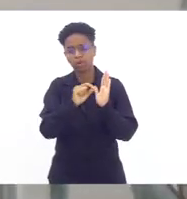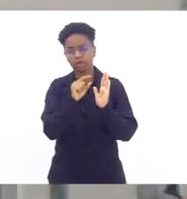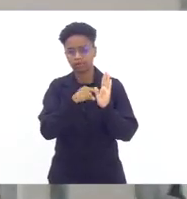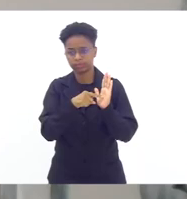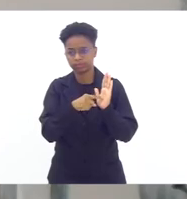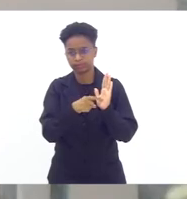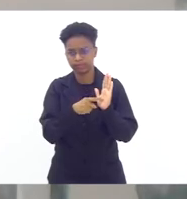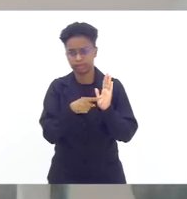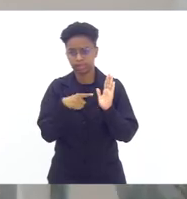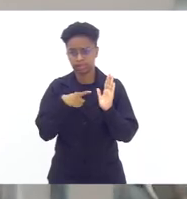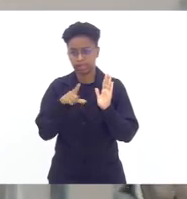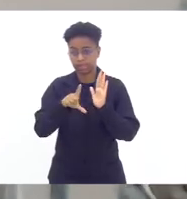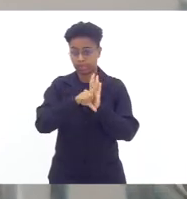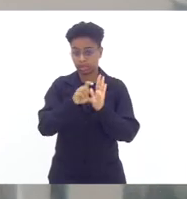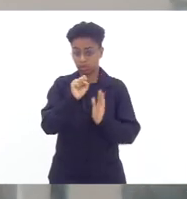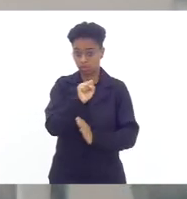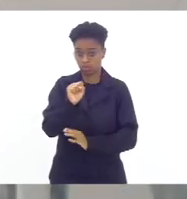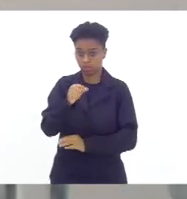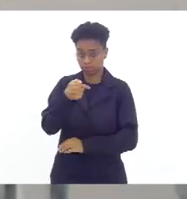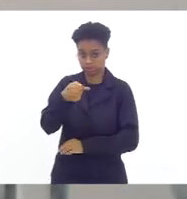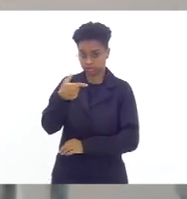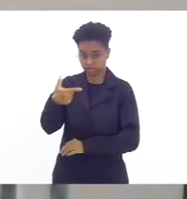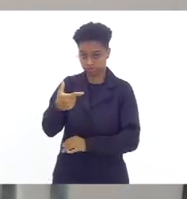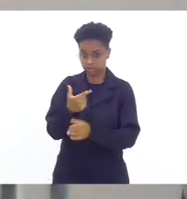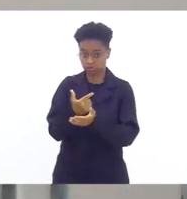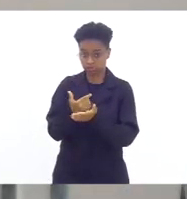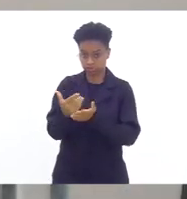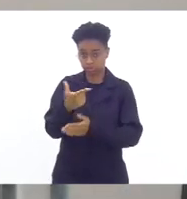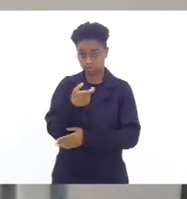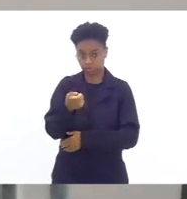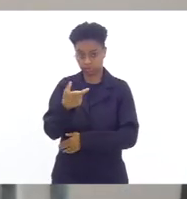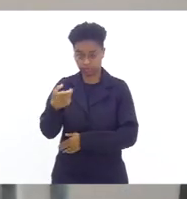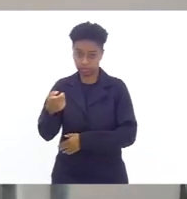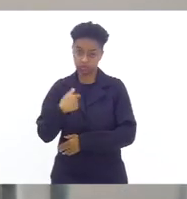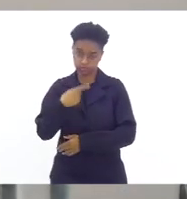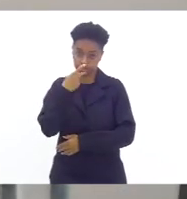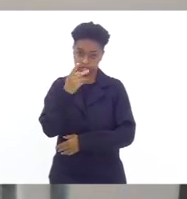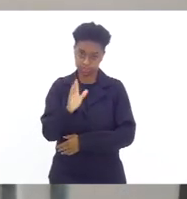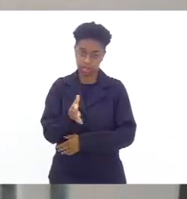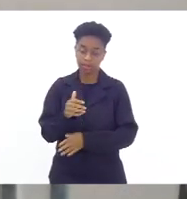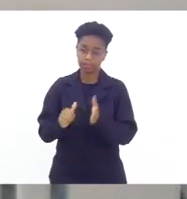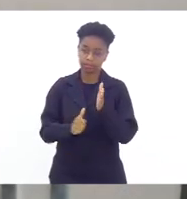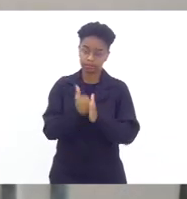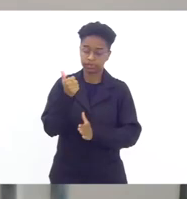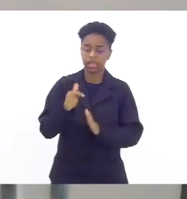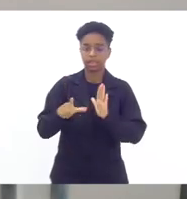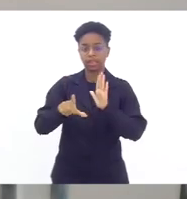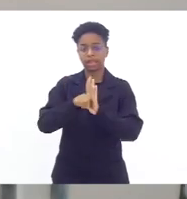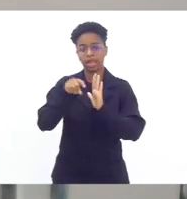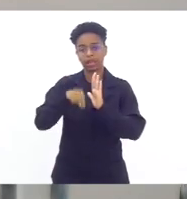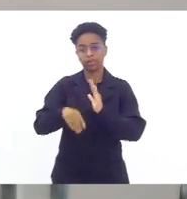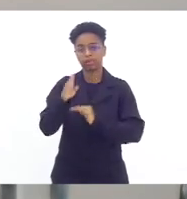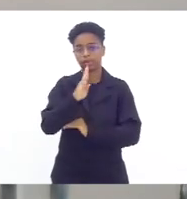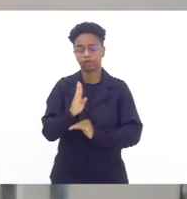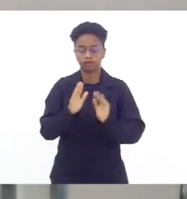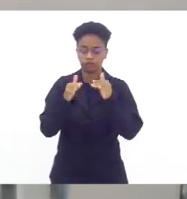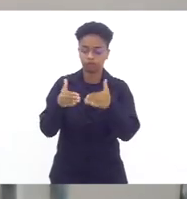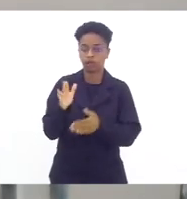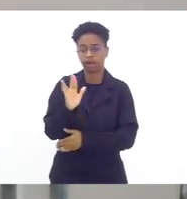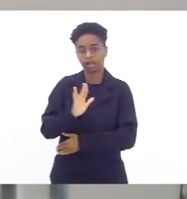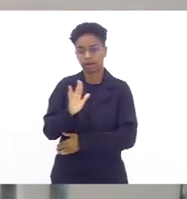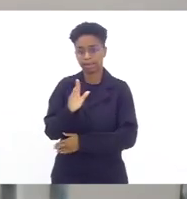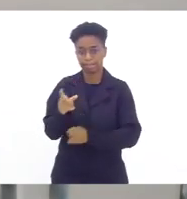lei 8872/2020 que é essa que eu acabei de falar a primeira lei do país procanaves medicinal